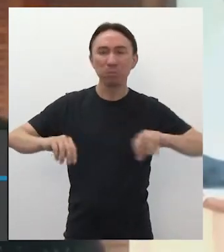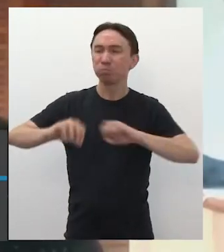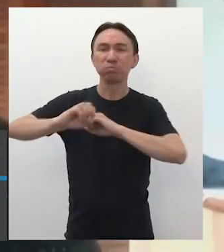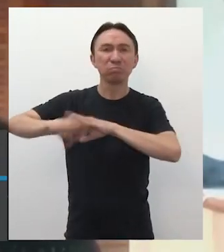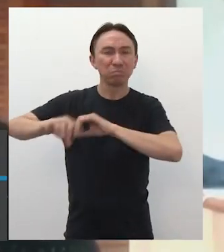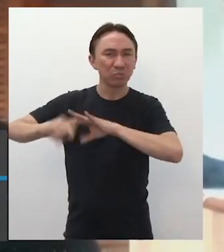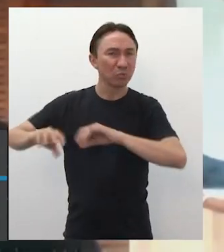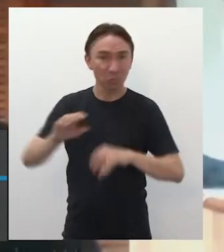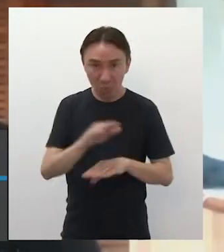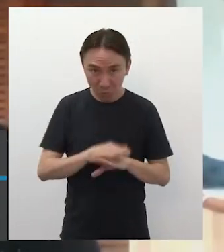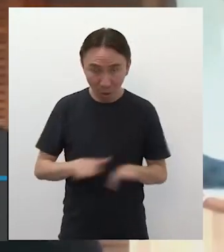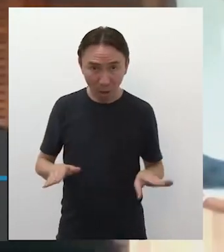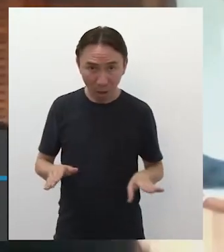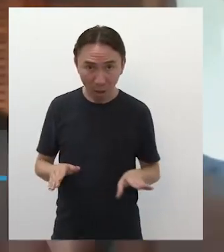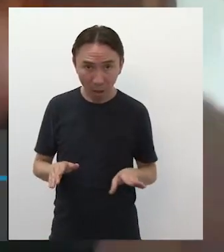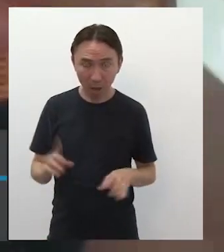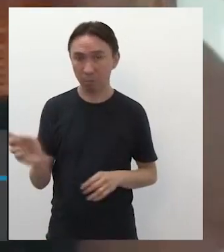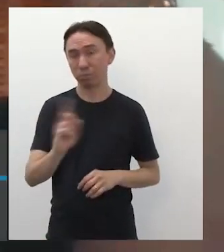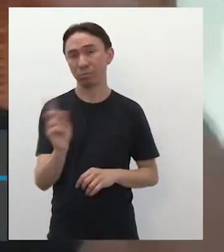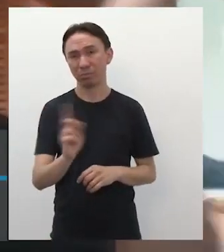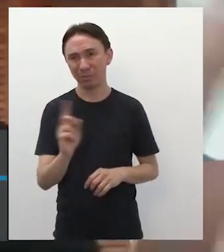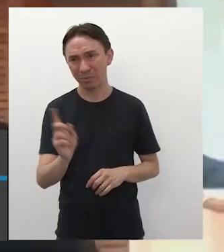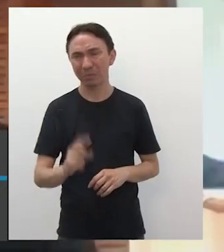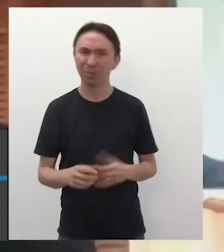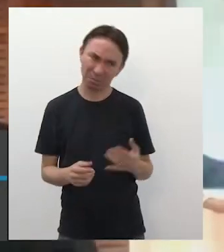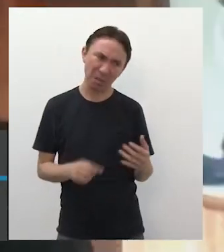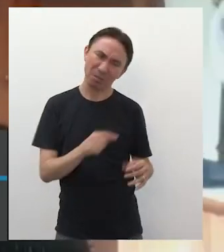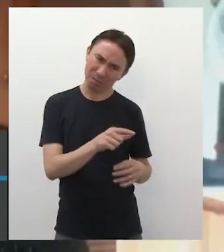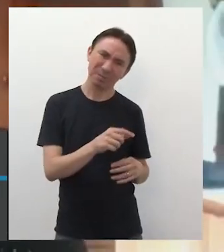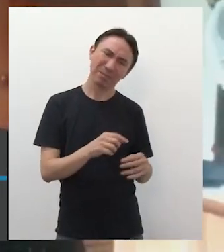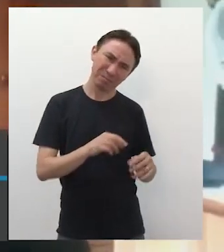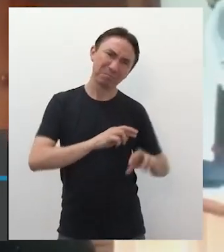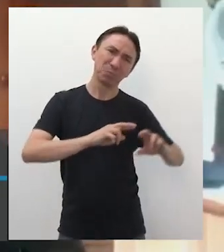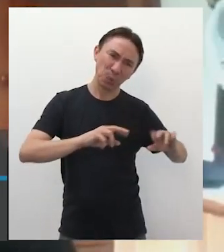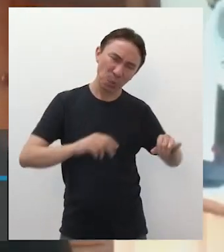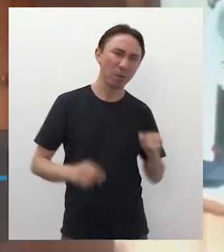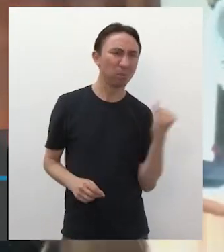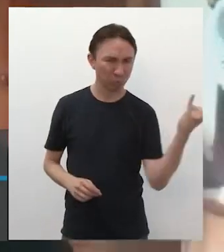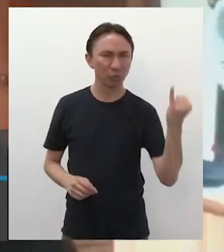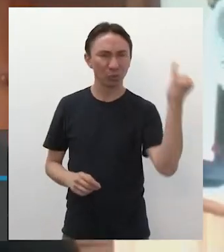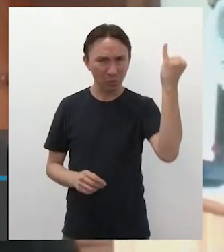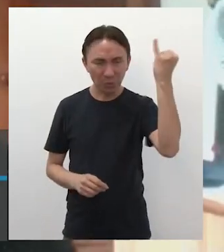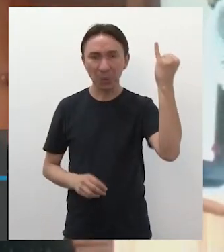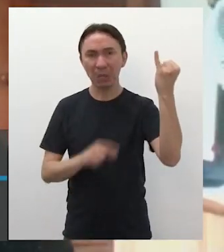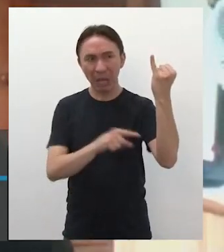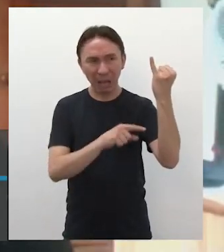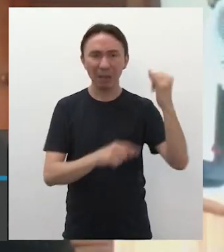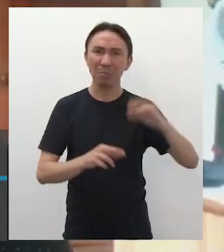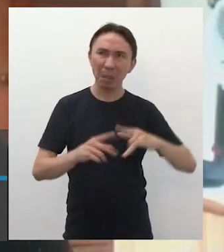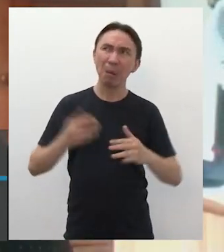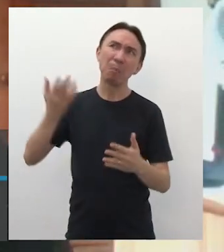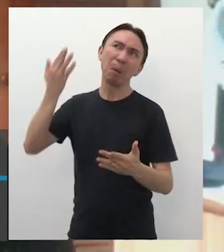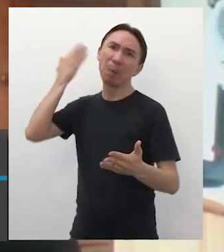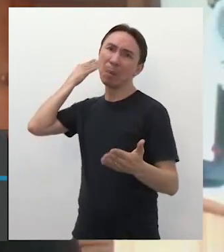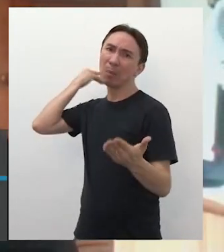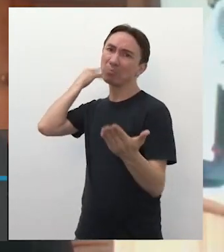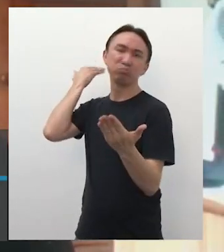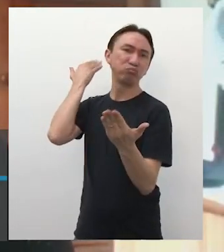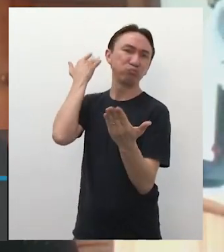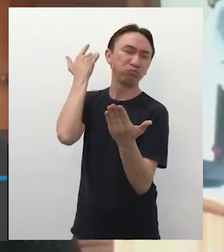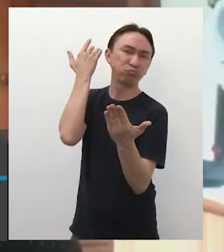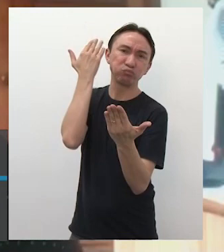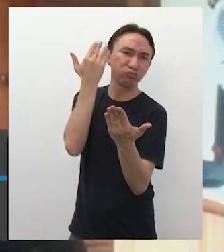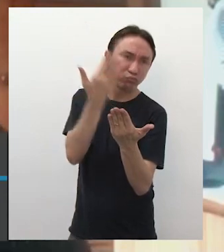e construções culturais ao longo dos anos, ao longo da existência da humanidade. Então, isso é fundamental que